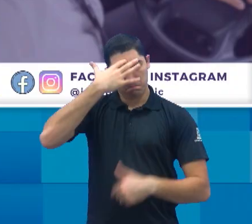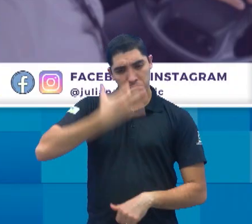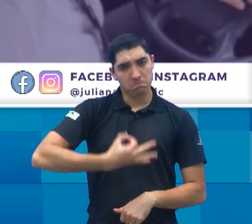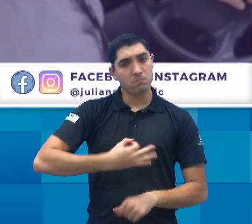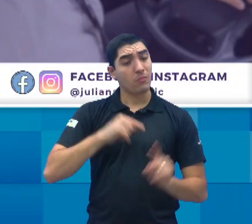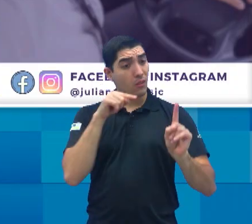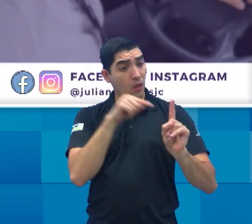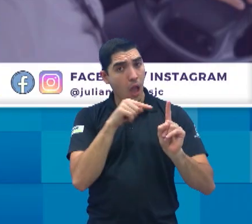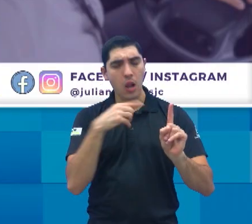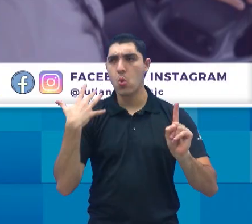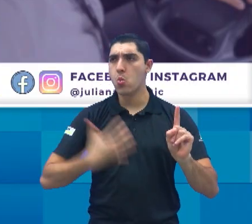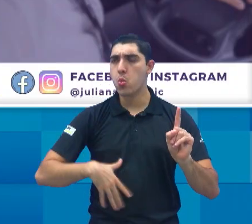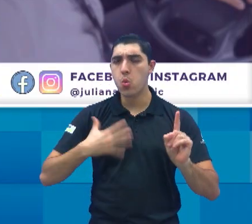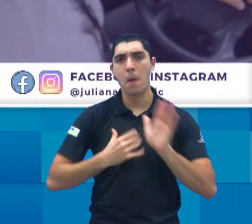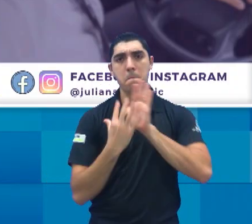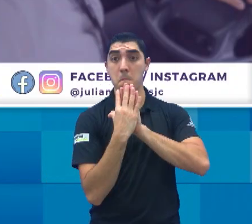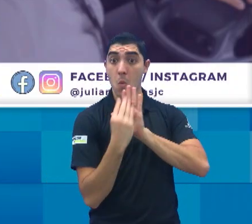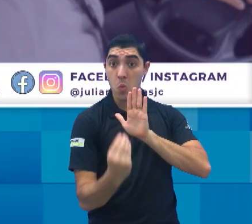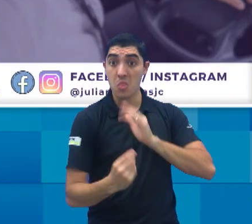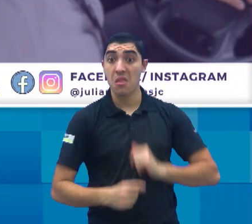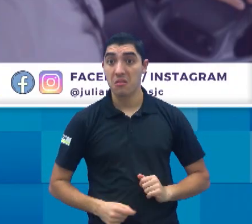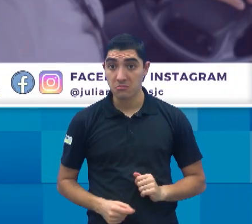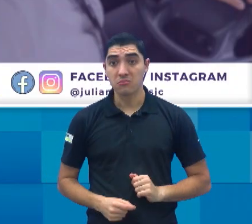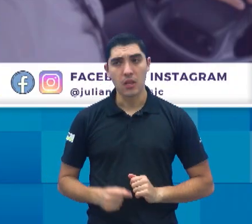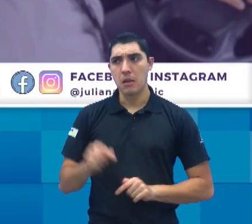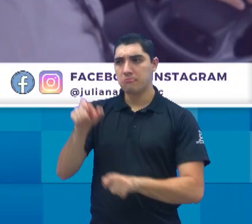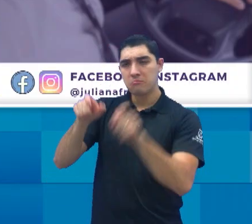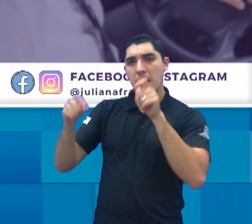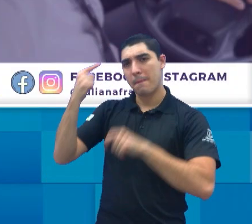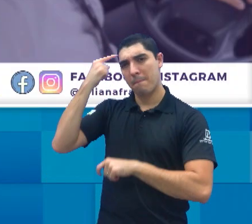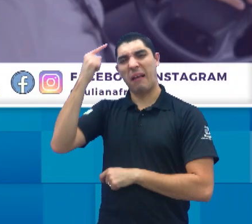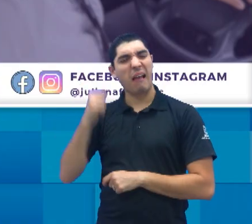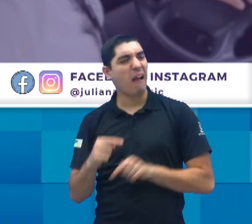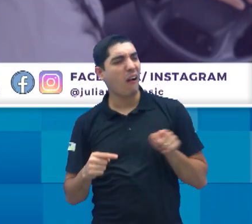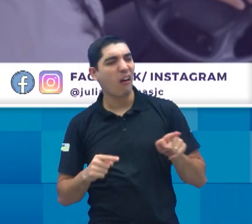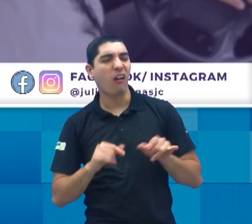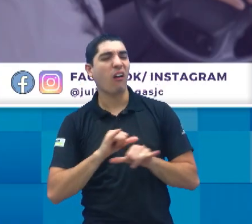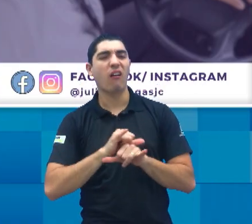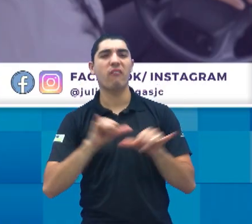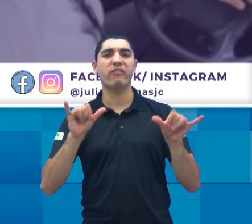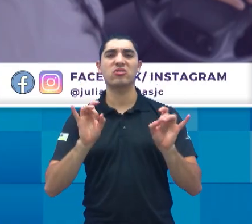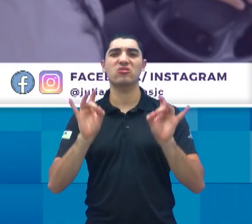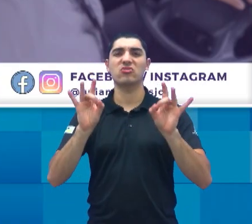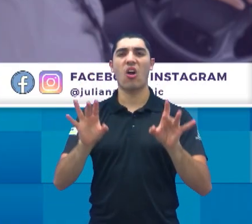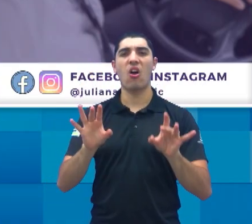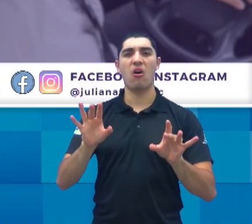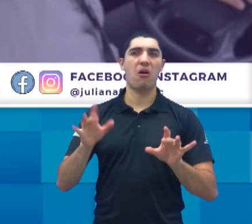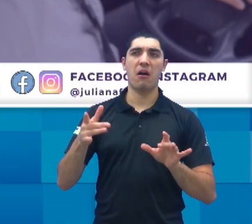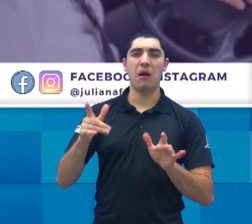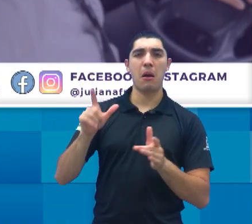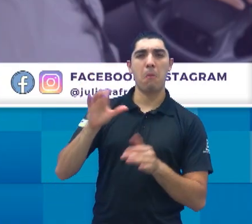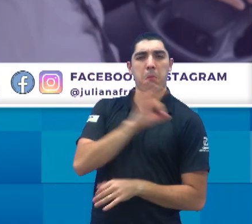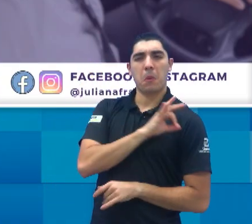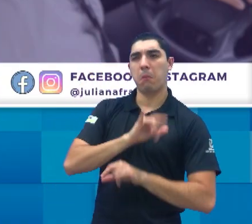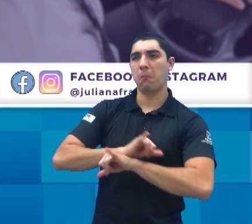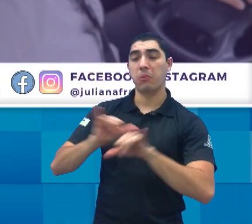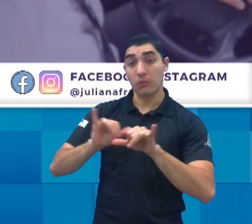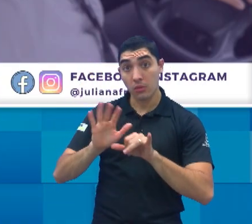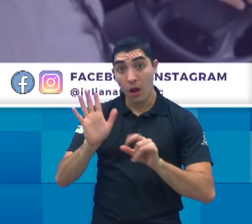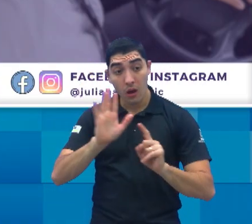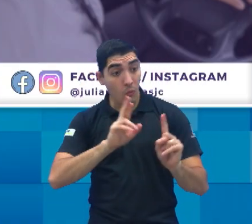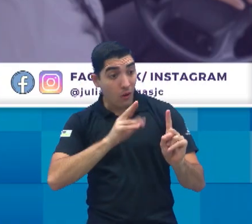colegas de trabalho. Enquanto muitos enxergam apenas uma manchete policial, existia ali uma mulher cheia de